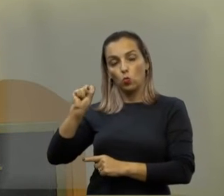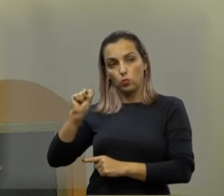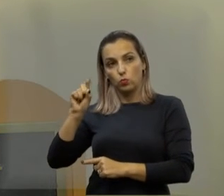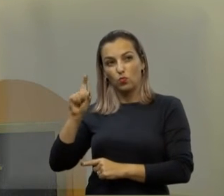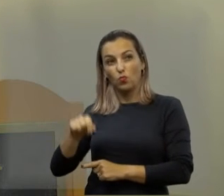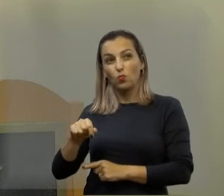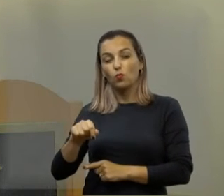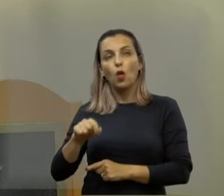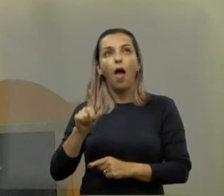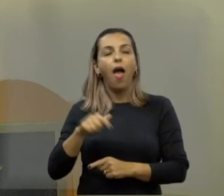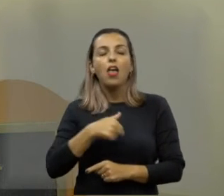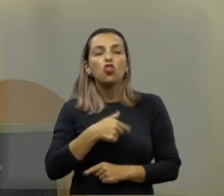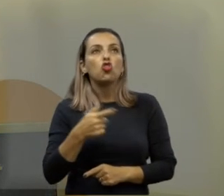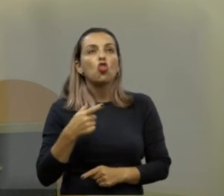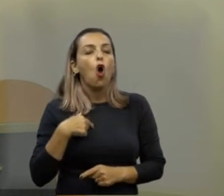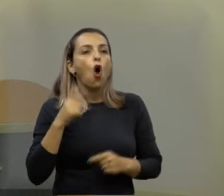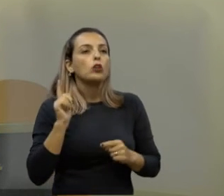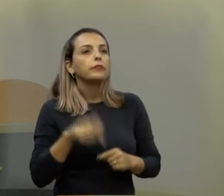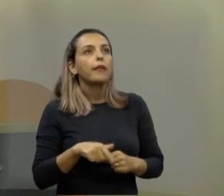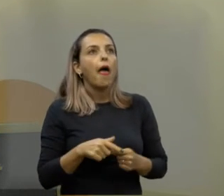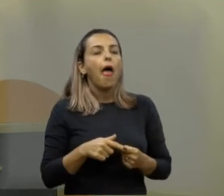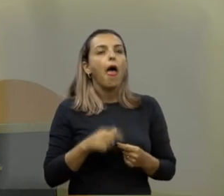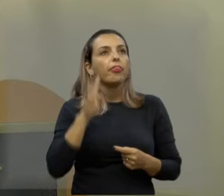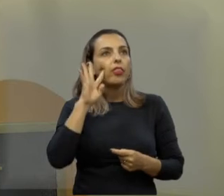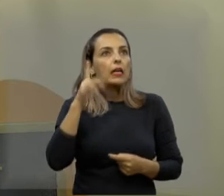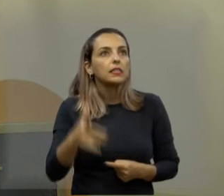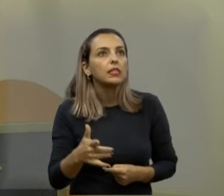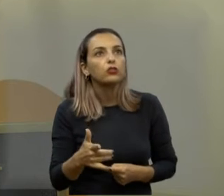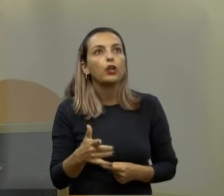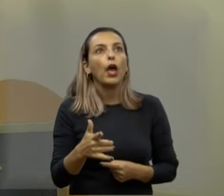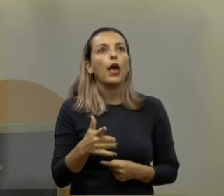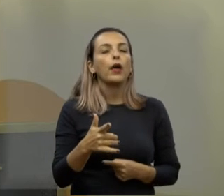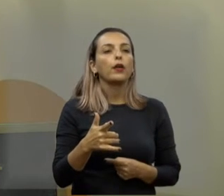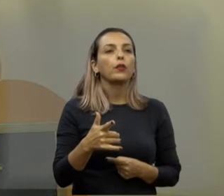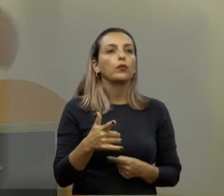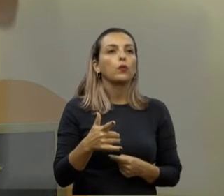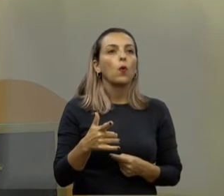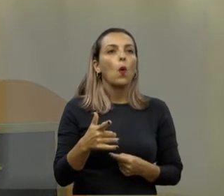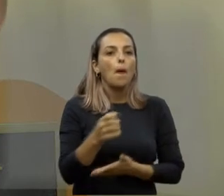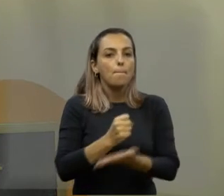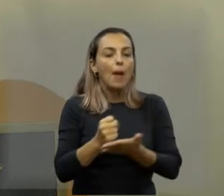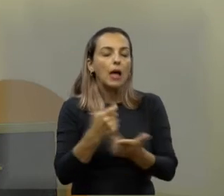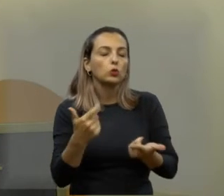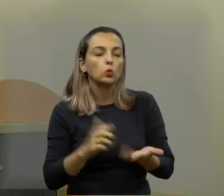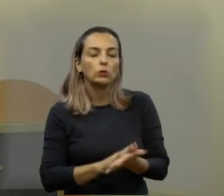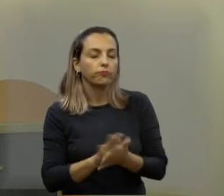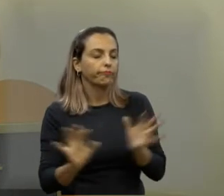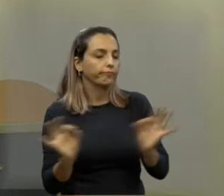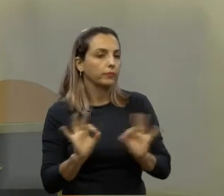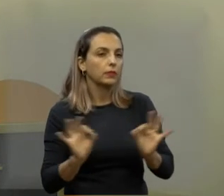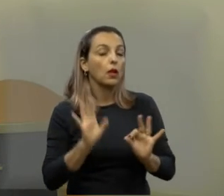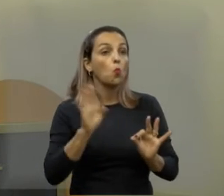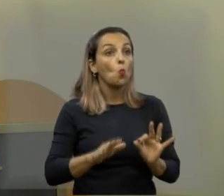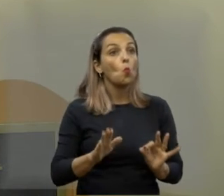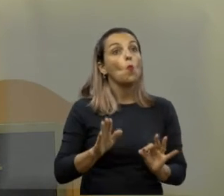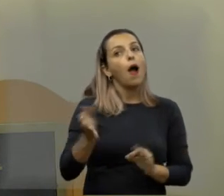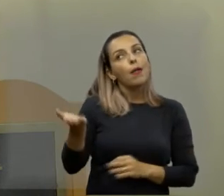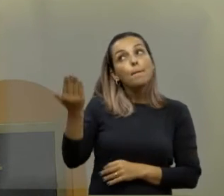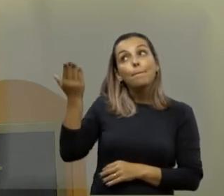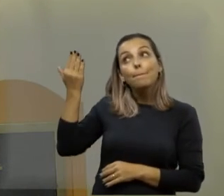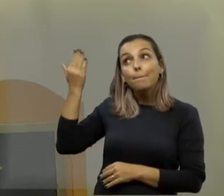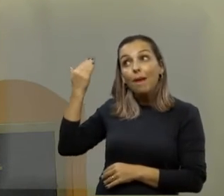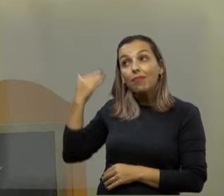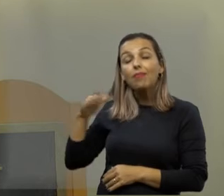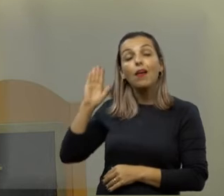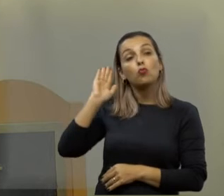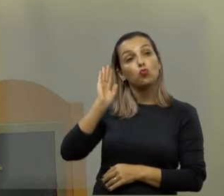a gente não tá anuindo com uma carta em branco muito pelo contrário é com uma prática que já acontece anterior é